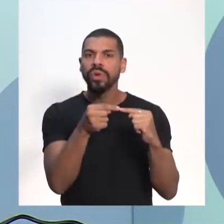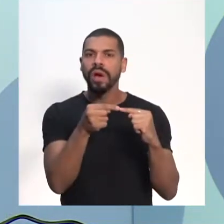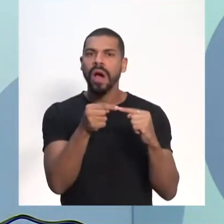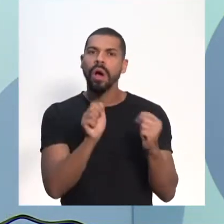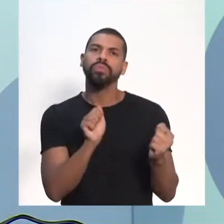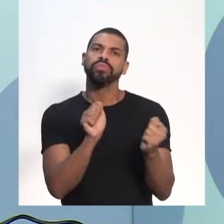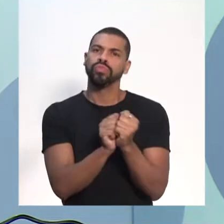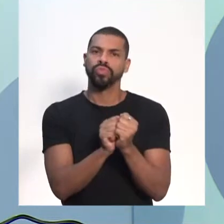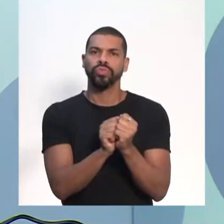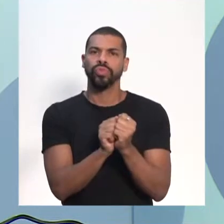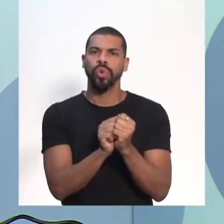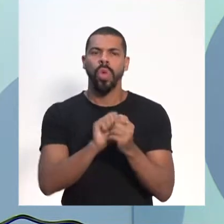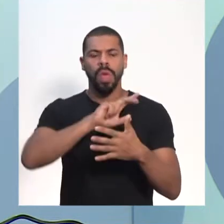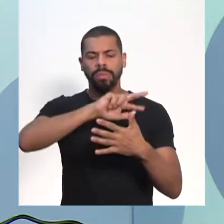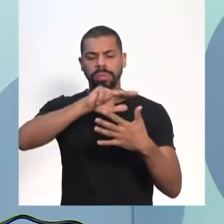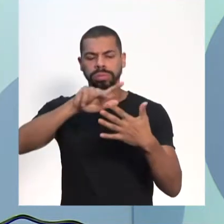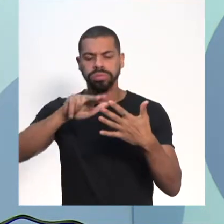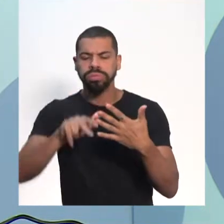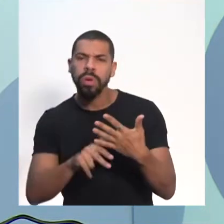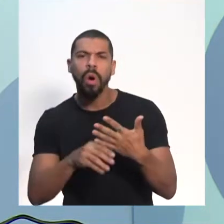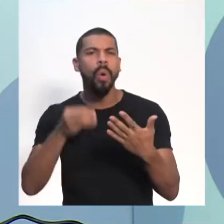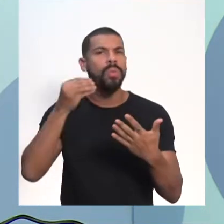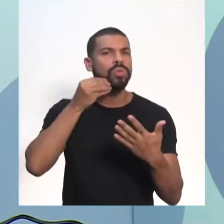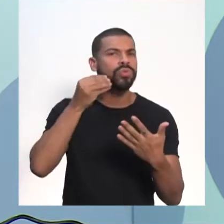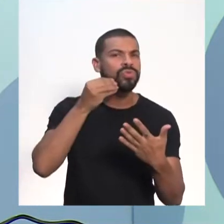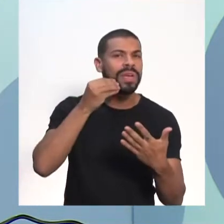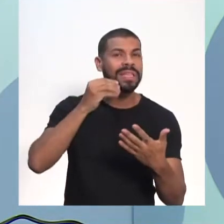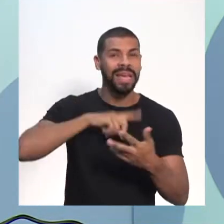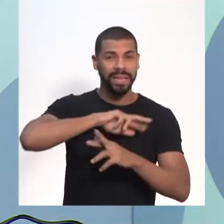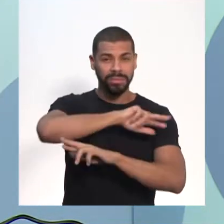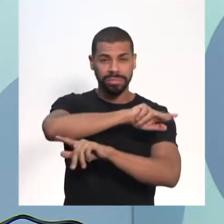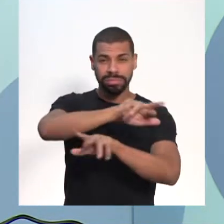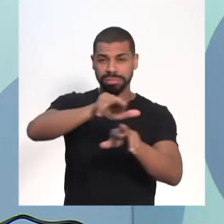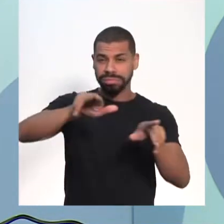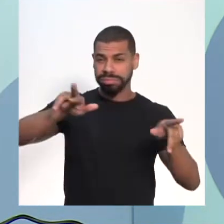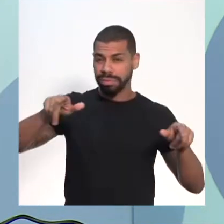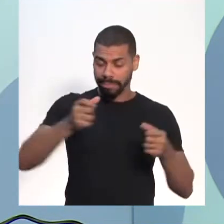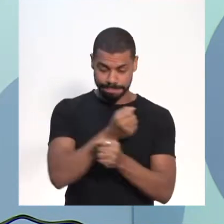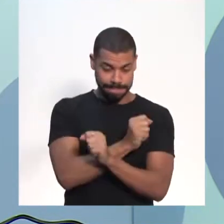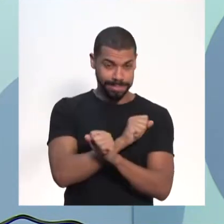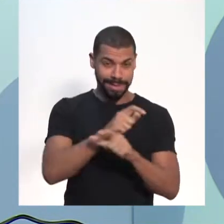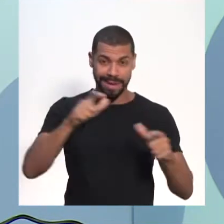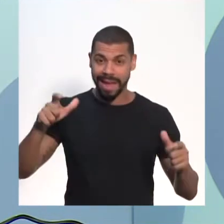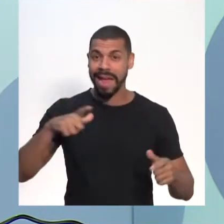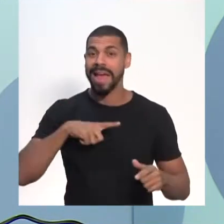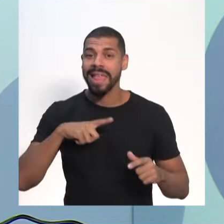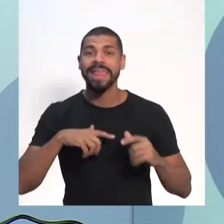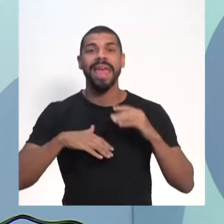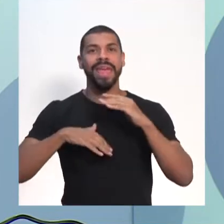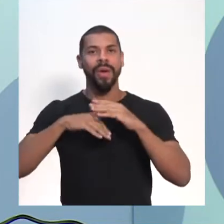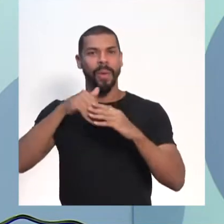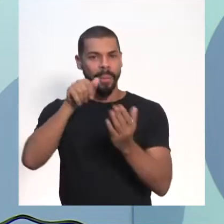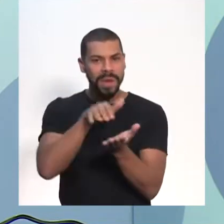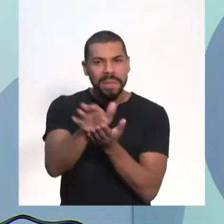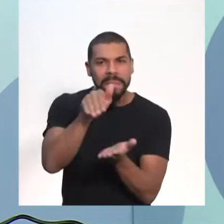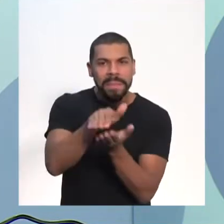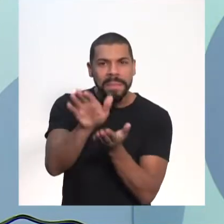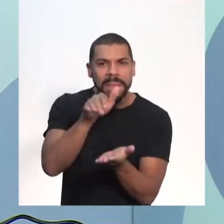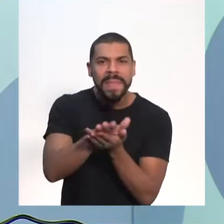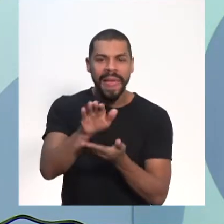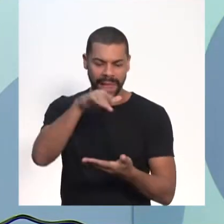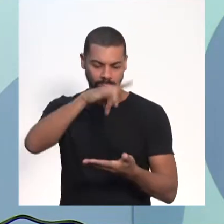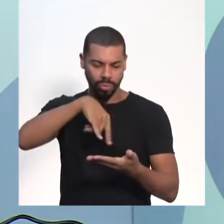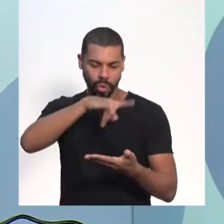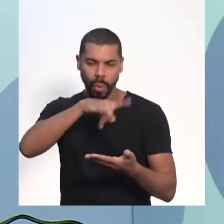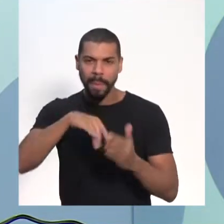de todas as possibilidades, a gente tem uma diversidade grande hoje. Então, nós temos os materiais impressos, os materiais que tinham na